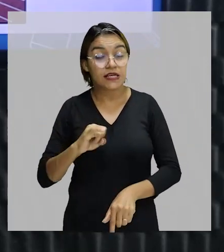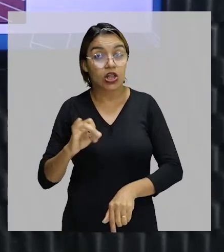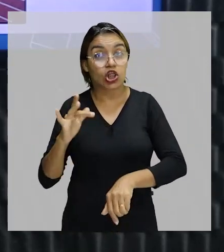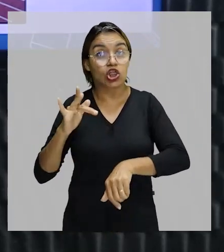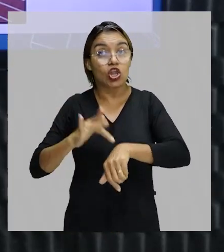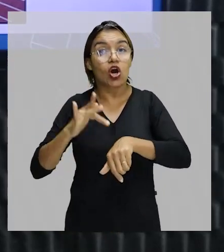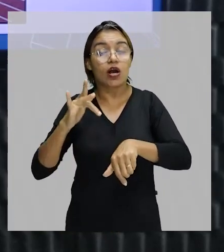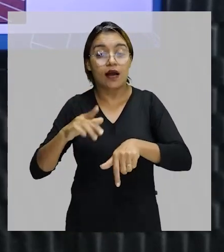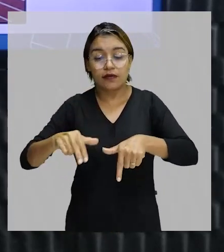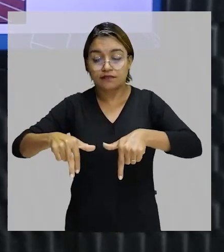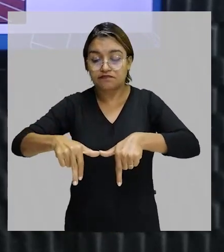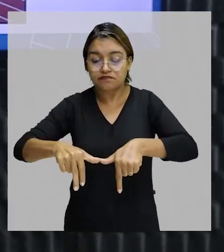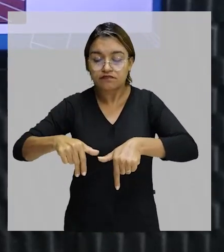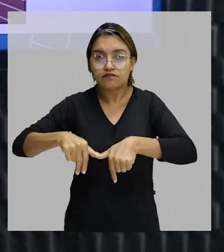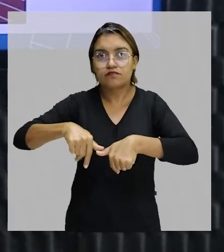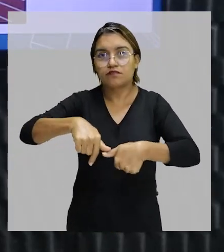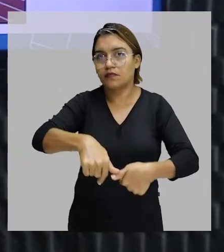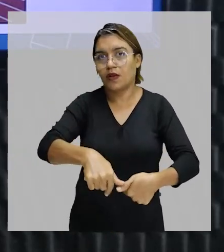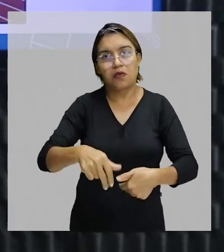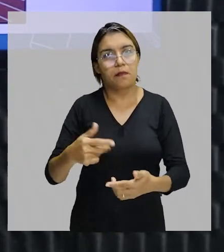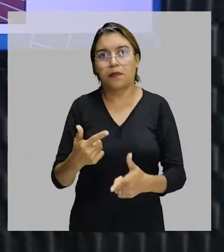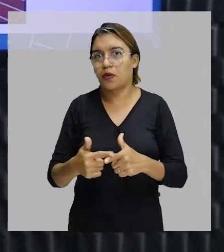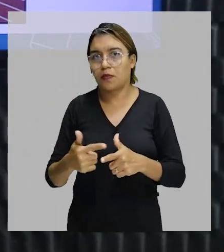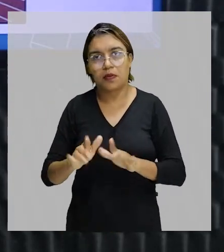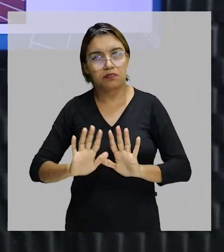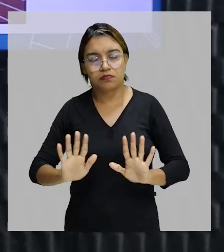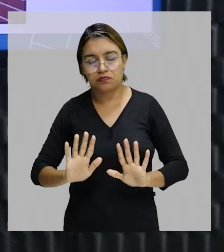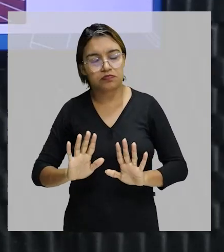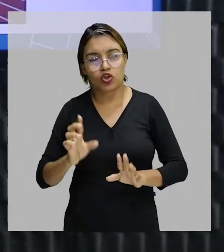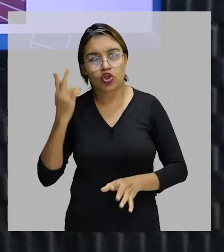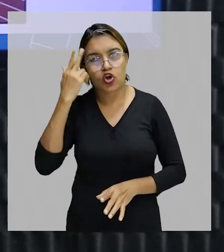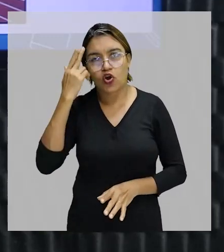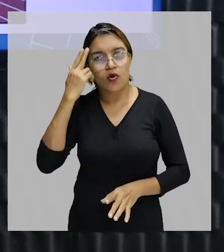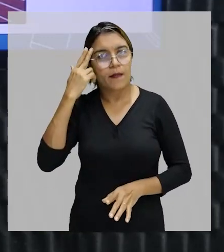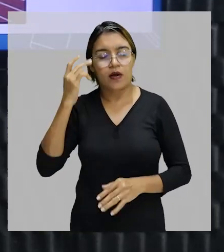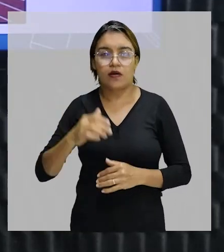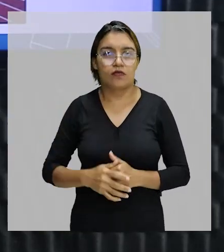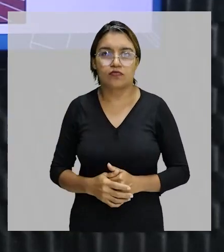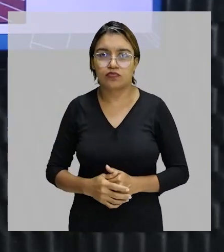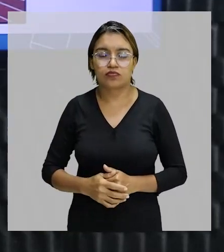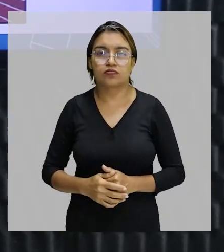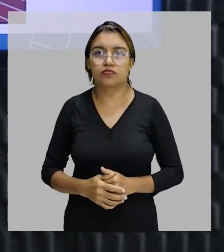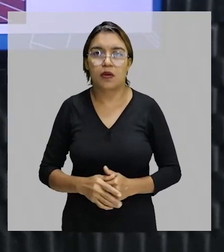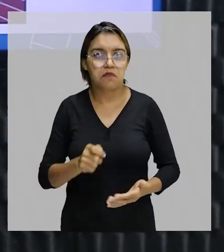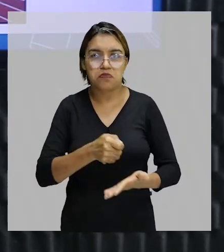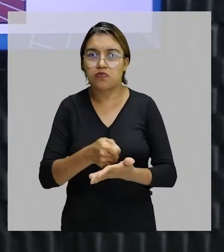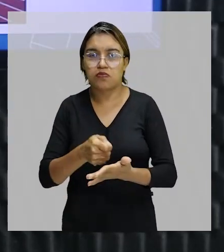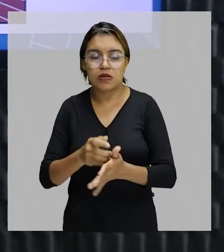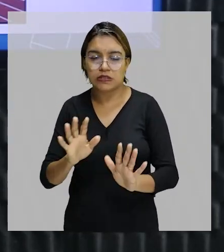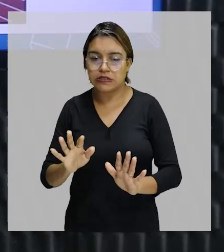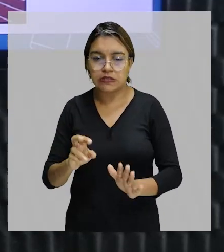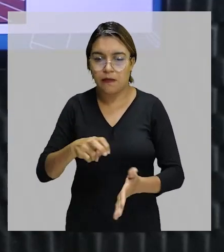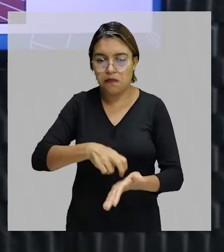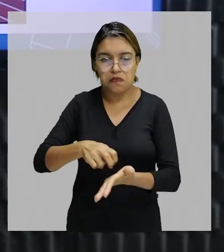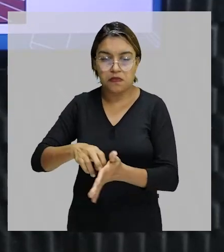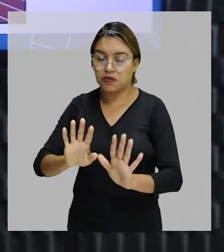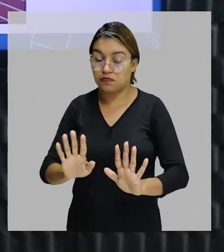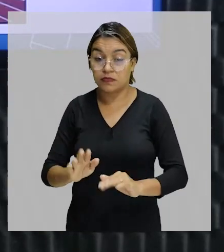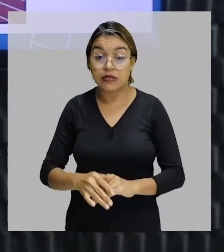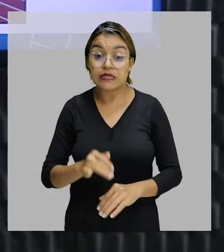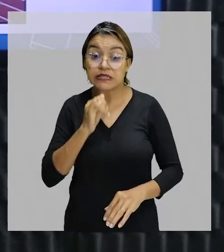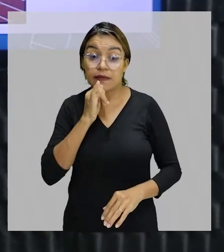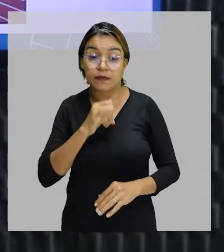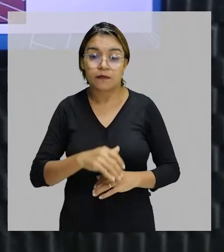essa barreira vier a cair, não tem problema, ele não sofrerá nenhum tipo de punição. O que